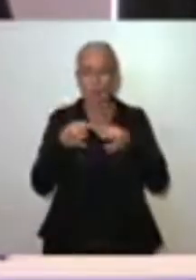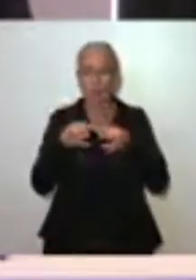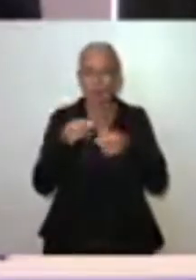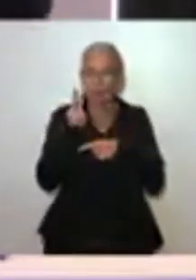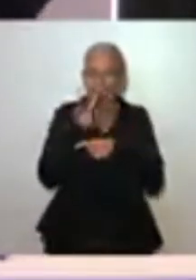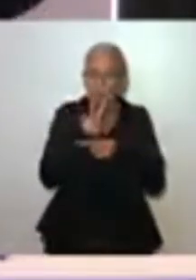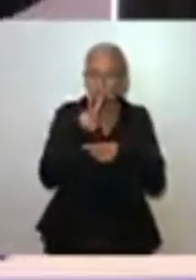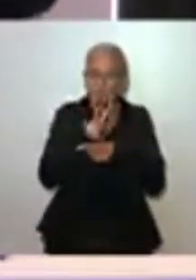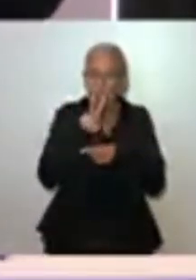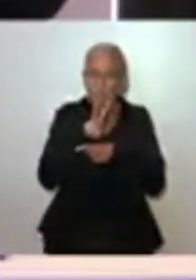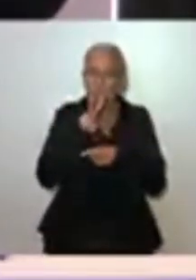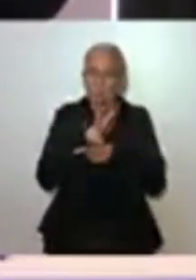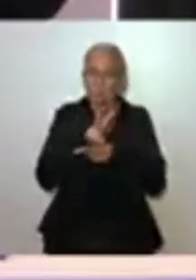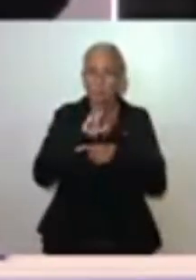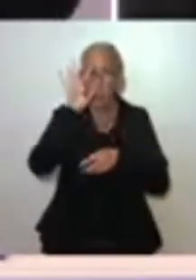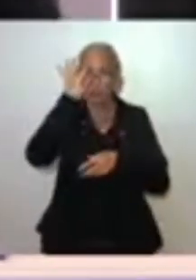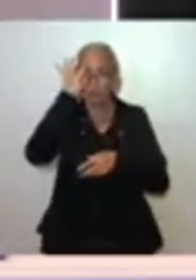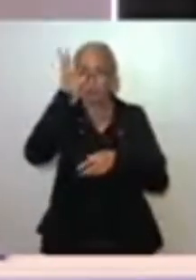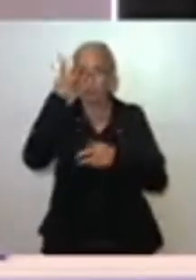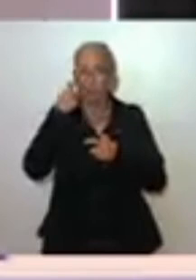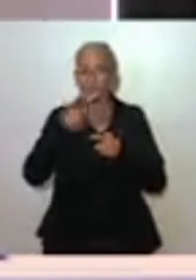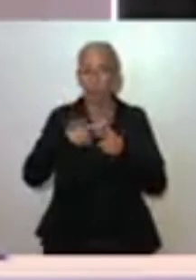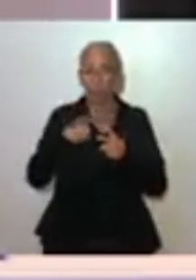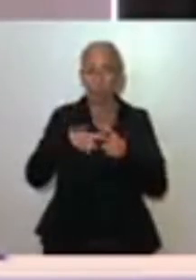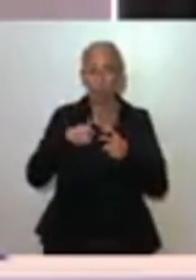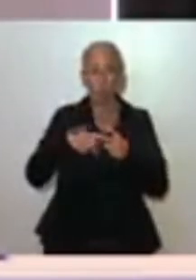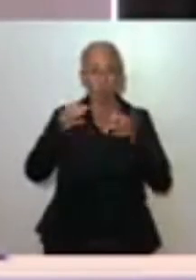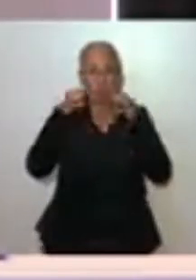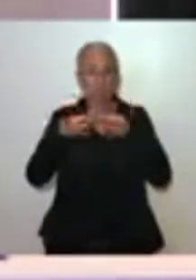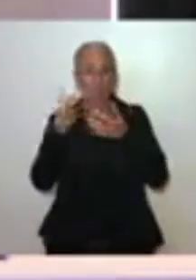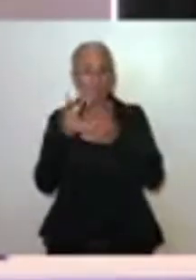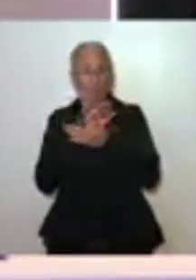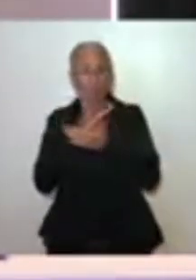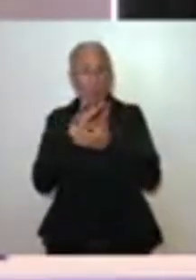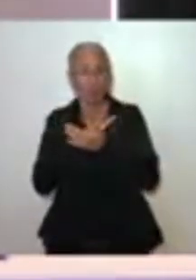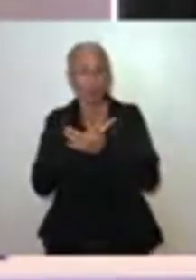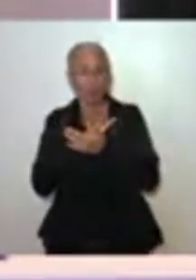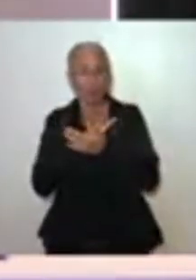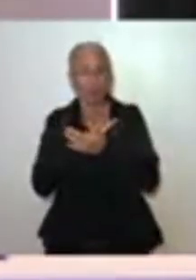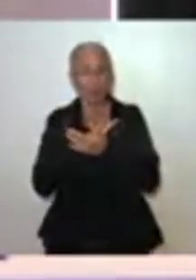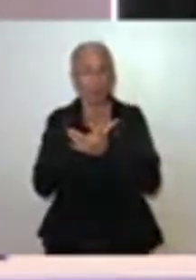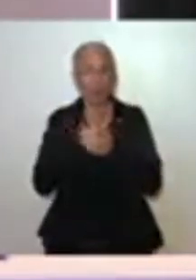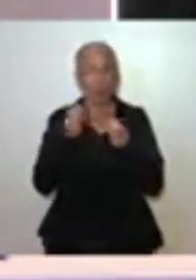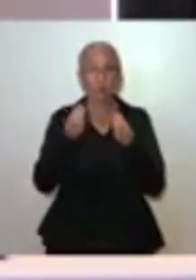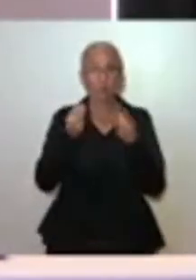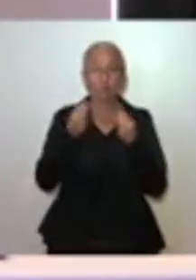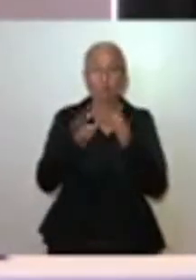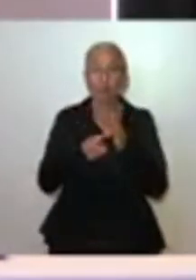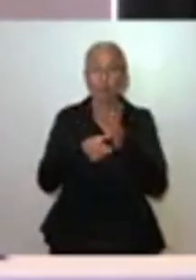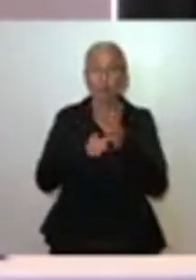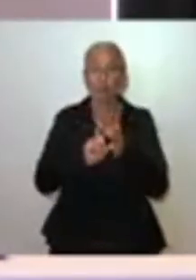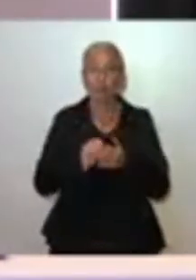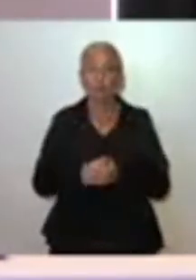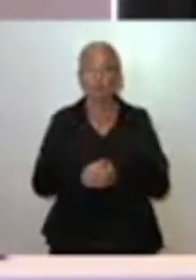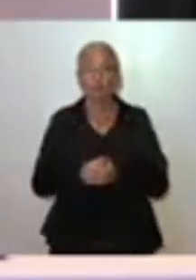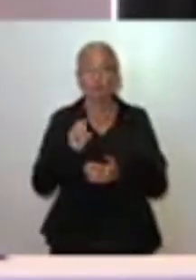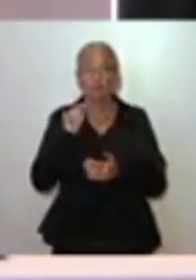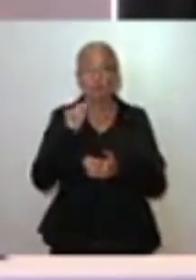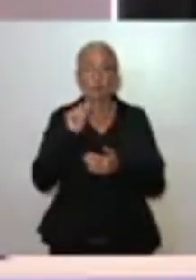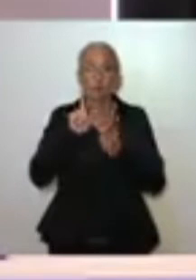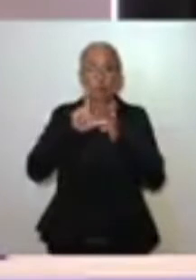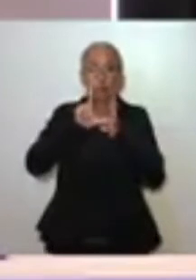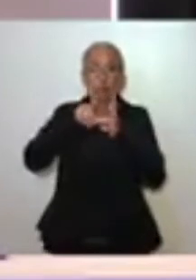de monitorar as soluções propostas para ver se elas estão dando certo Como disse anteriormente o que nos